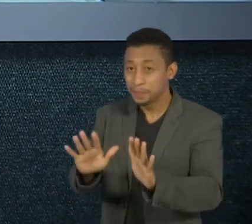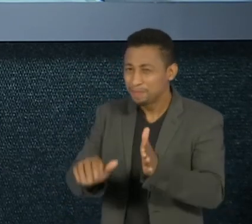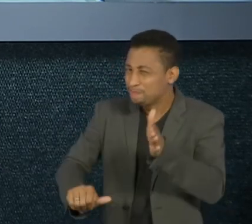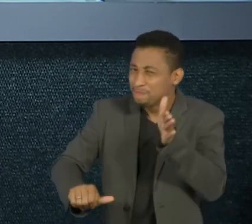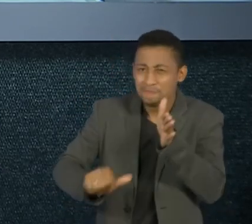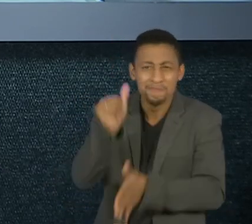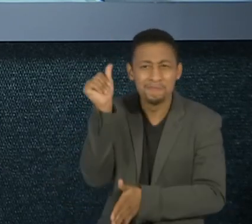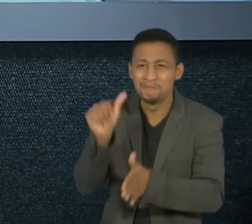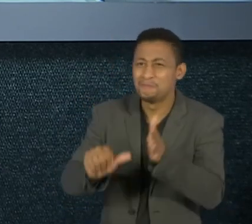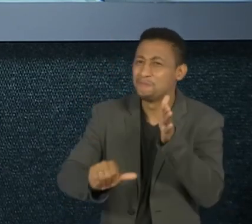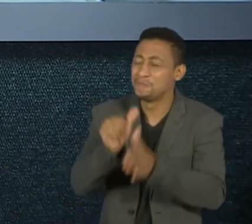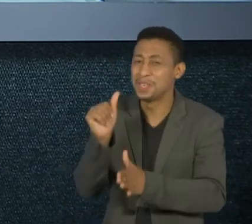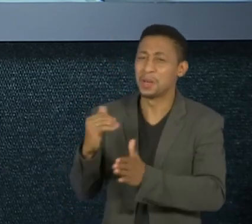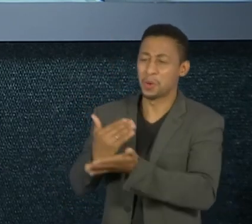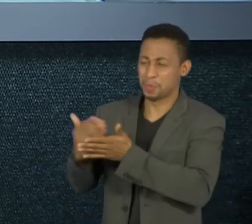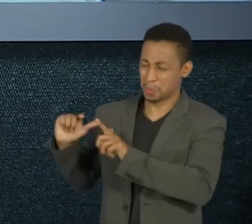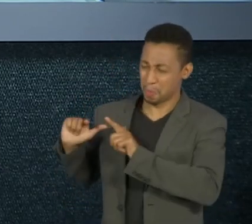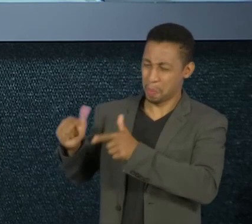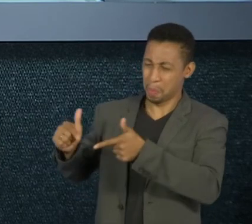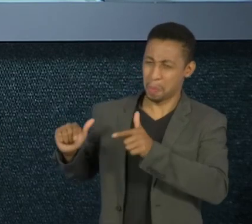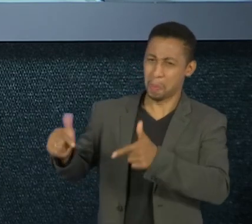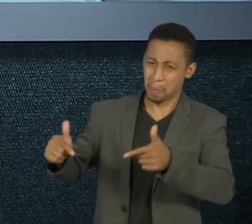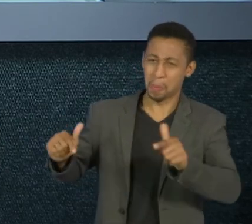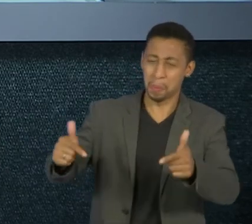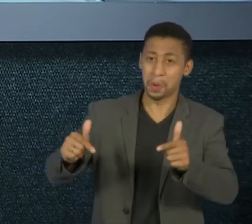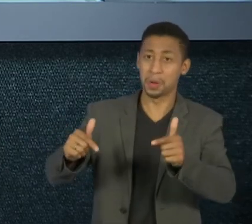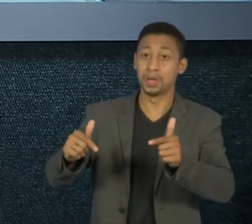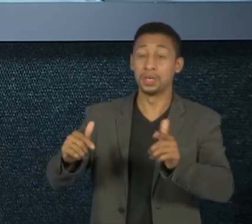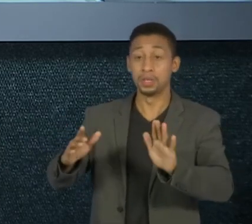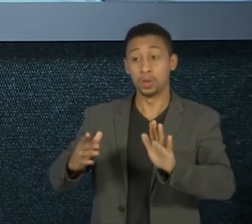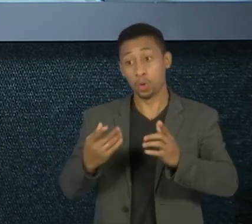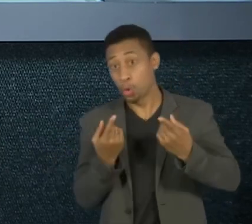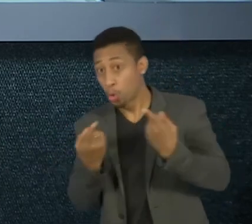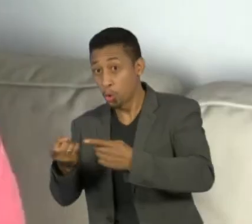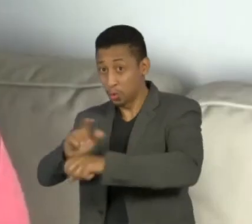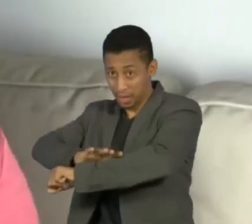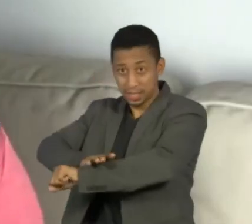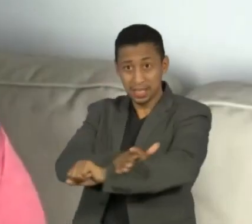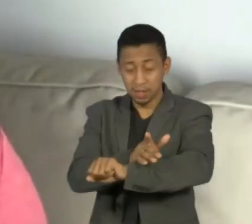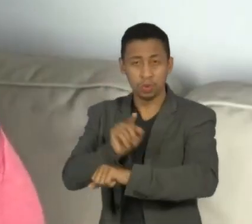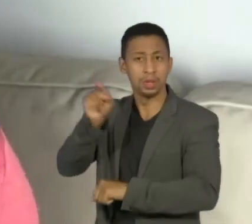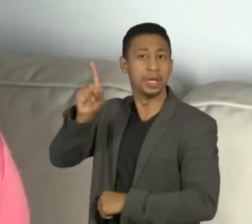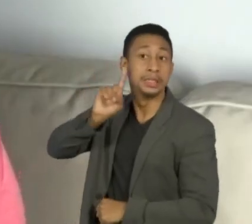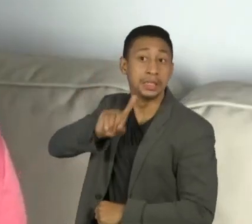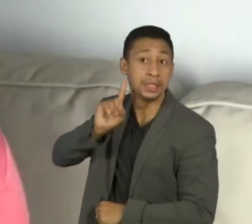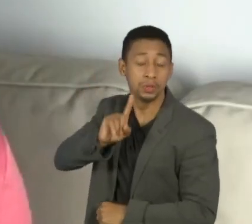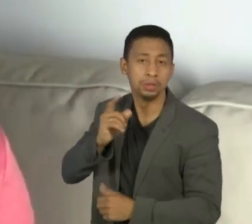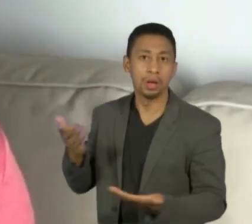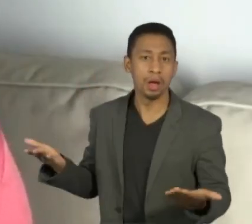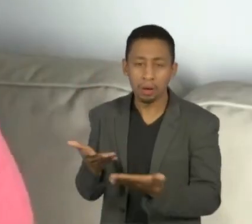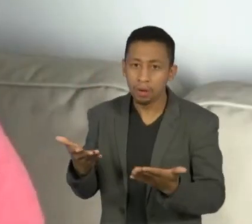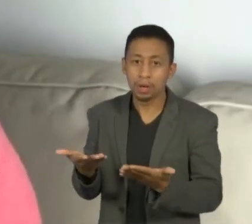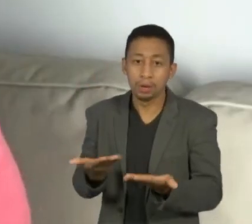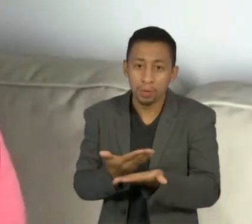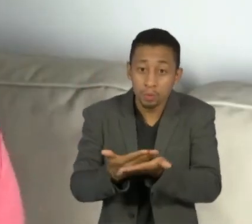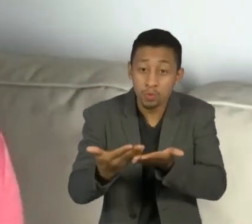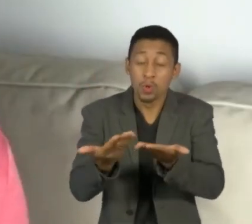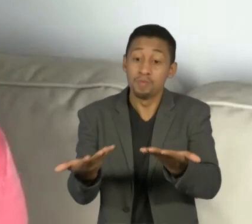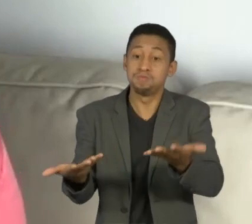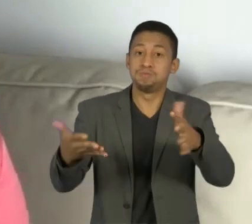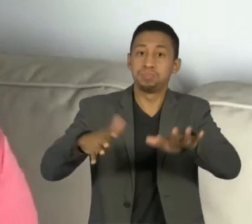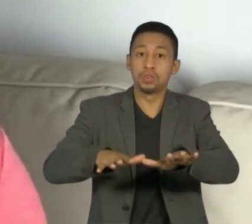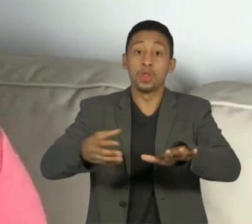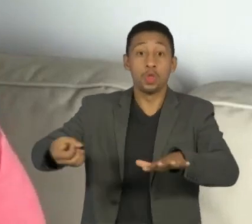desde começar a luta pelos direitos civis nos Estados Unidos, a gente está tendo de novo uma nova eclosão mundial,